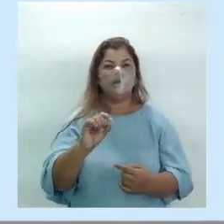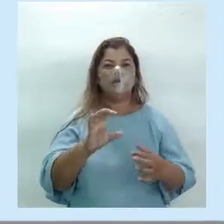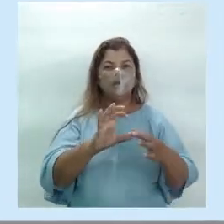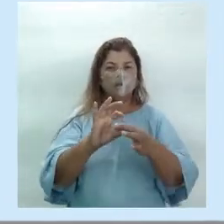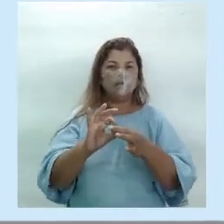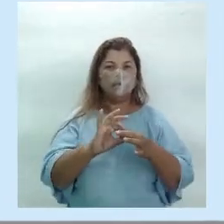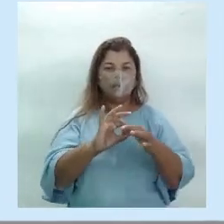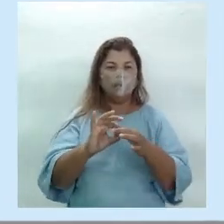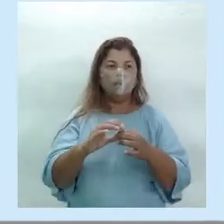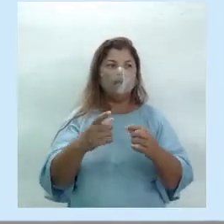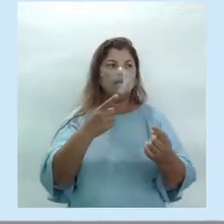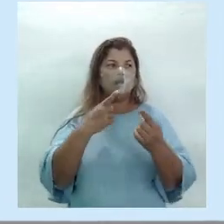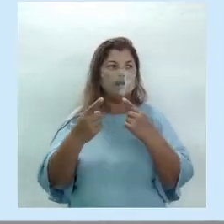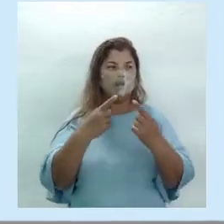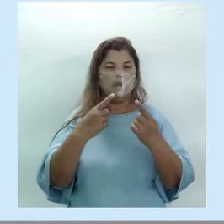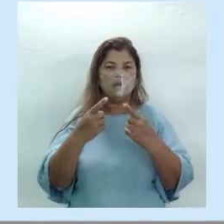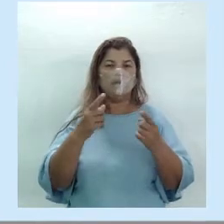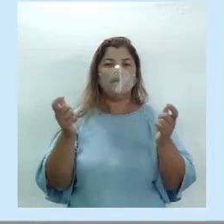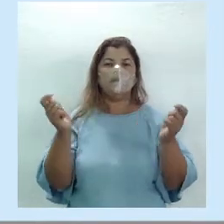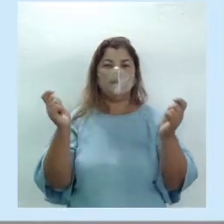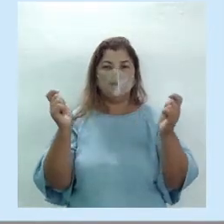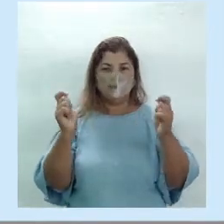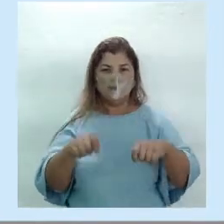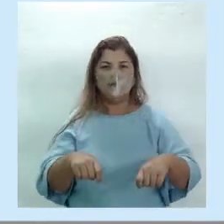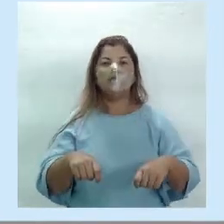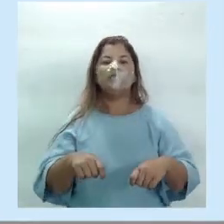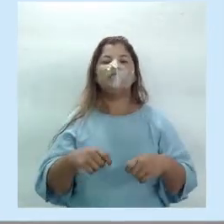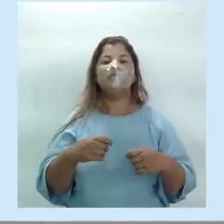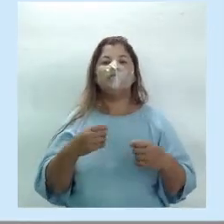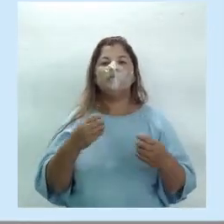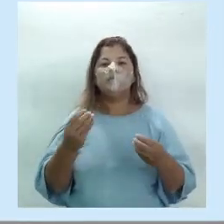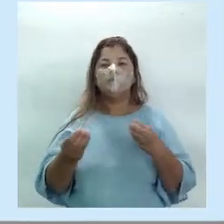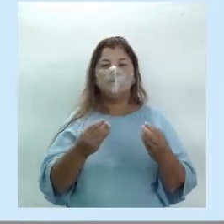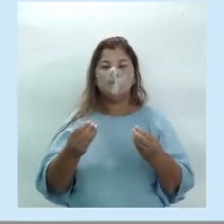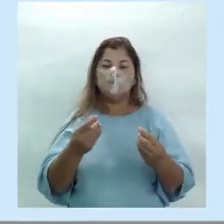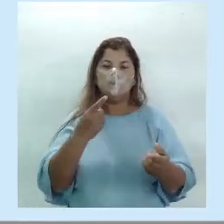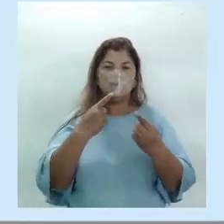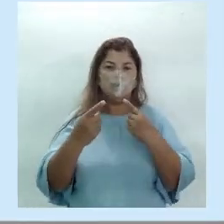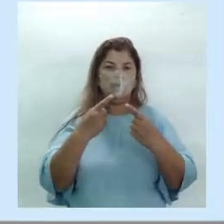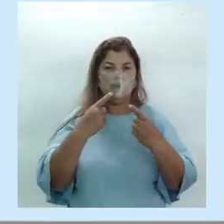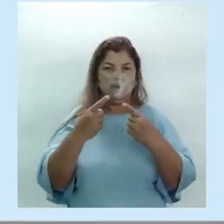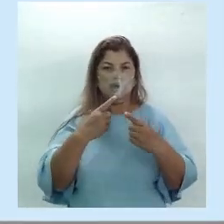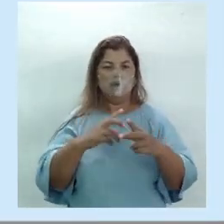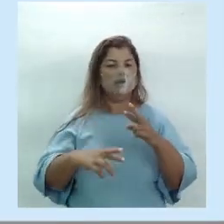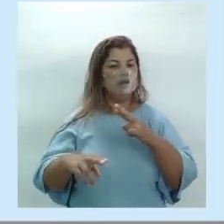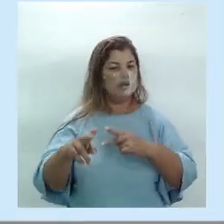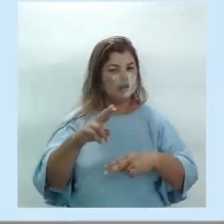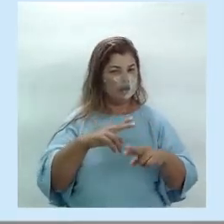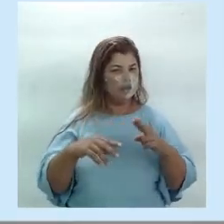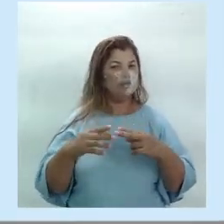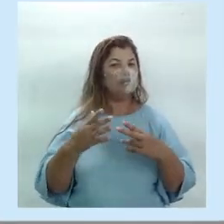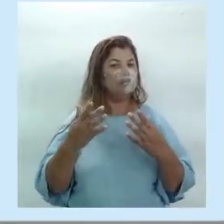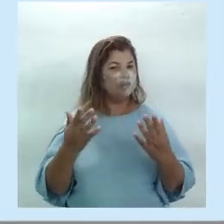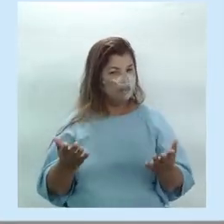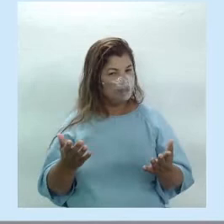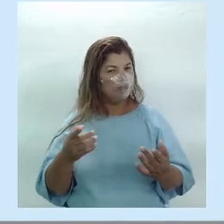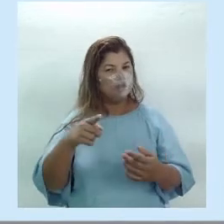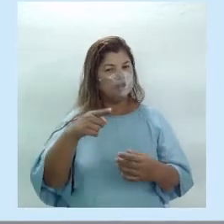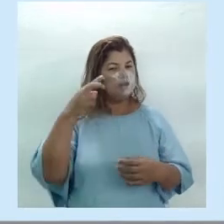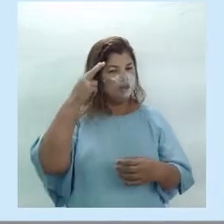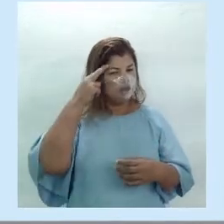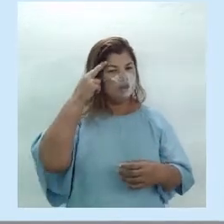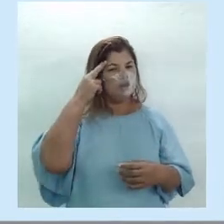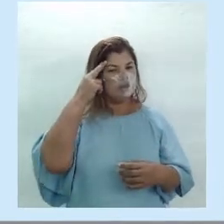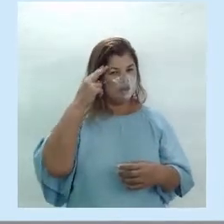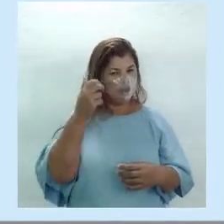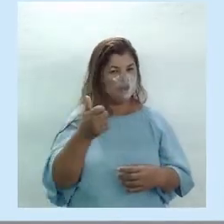hoje, mostram justamente o quê? Essa união, esse diálogo, essa capacidade de dialogar